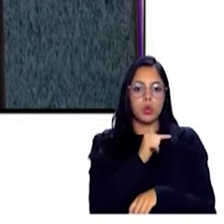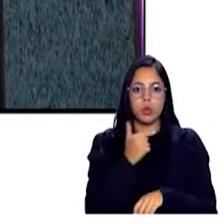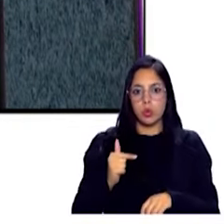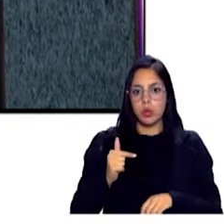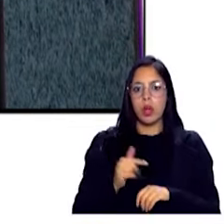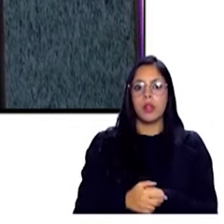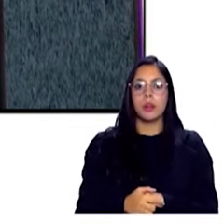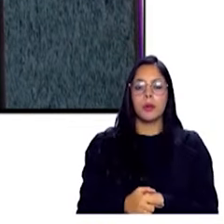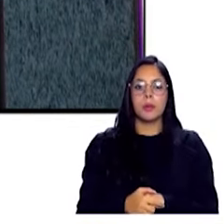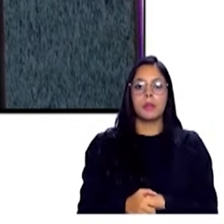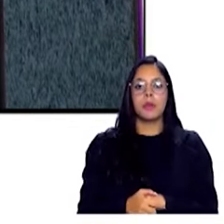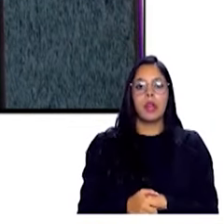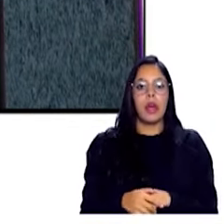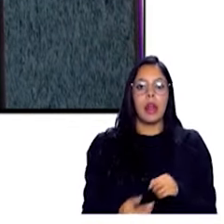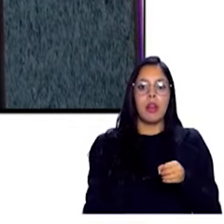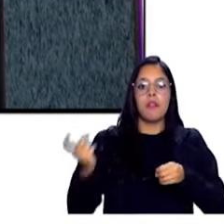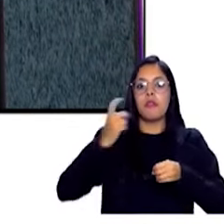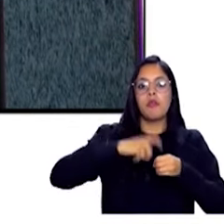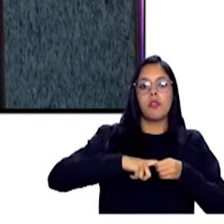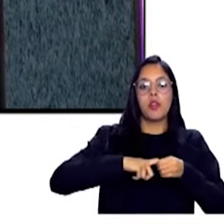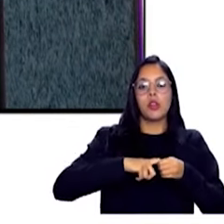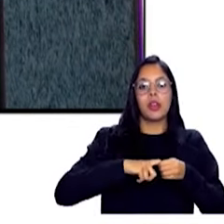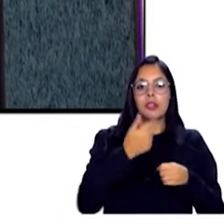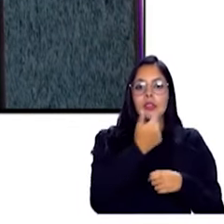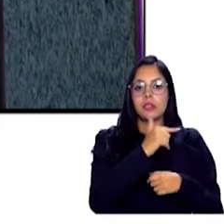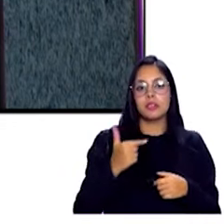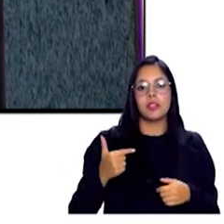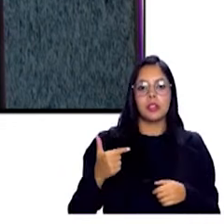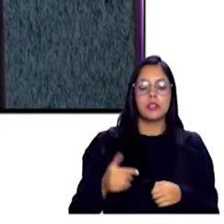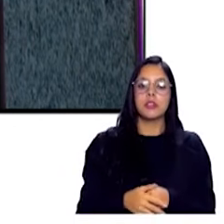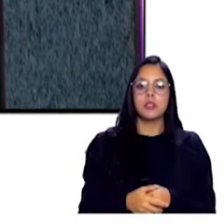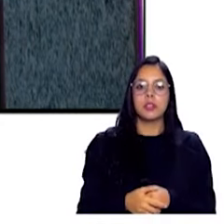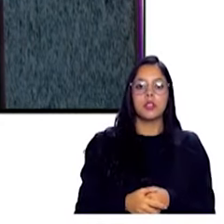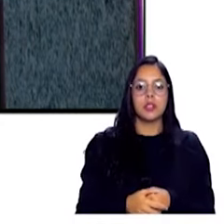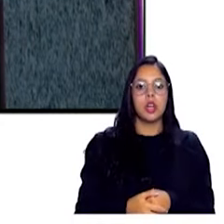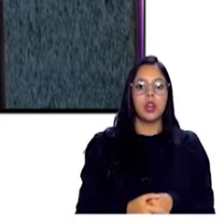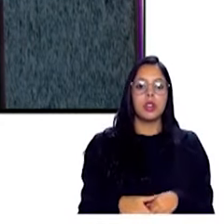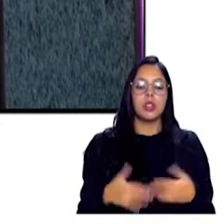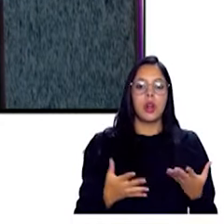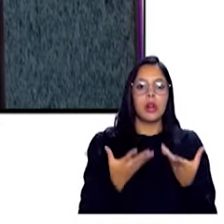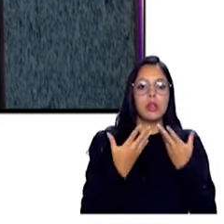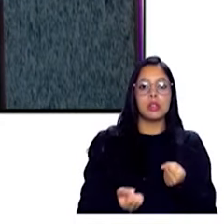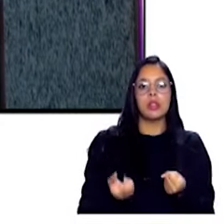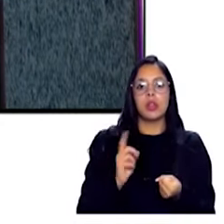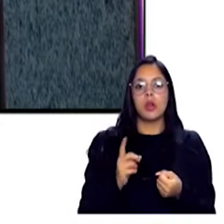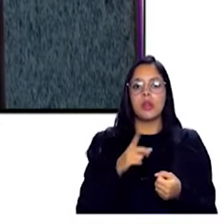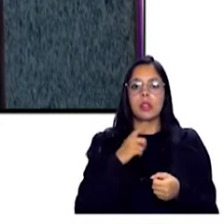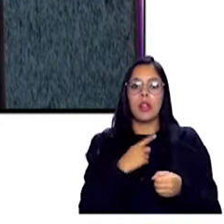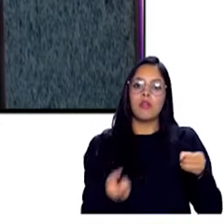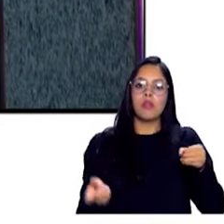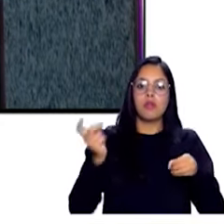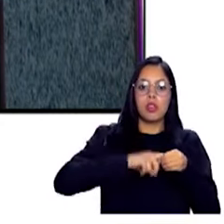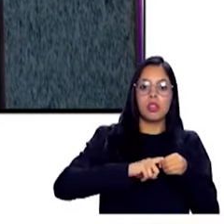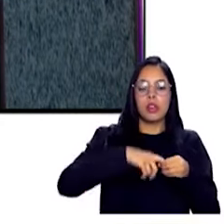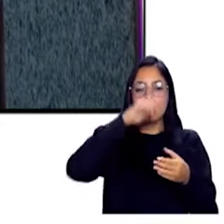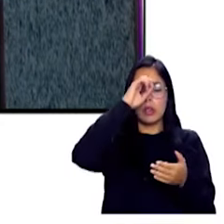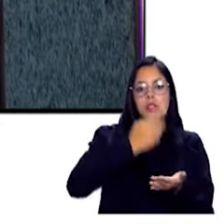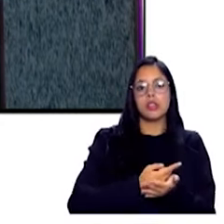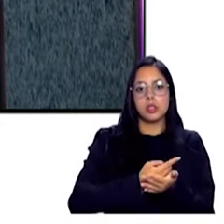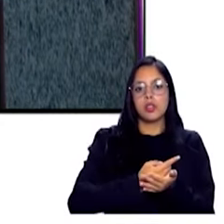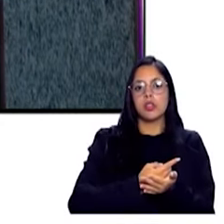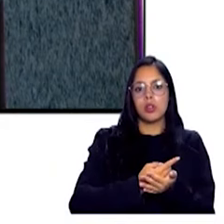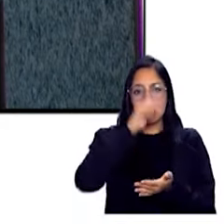tem efeito retroativo como é comum que tenha ela não a retroatividade da decisão da corte